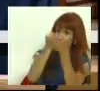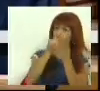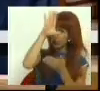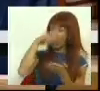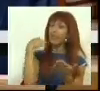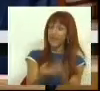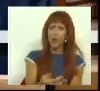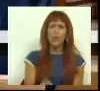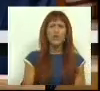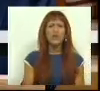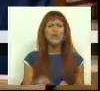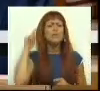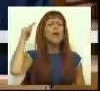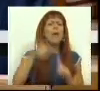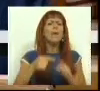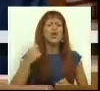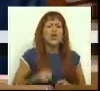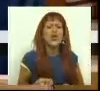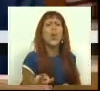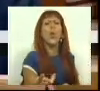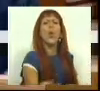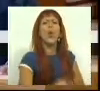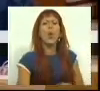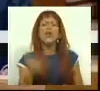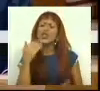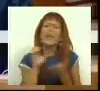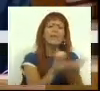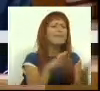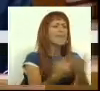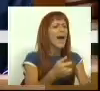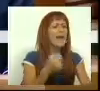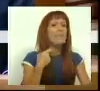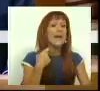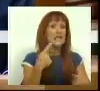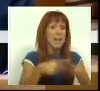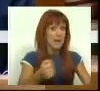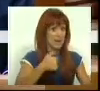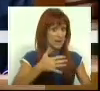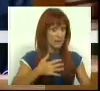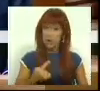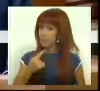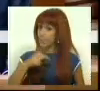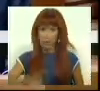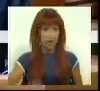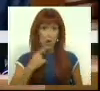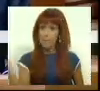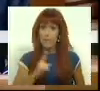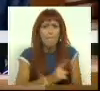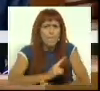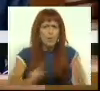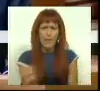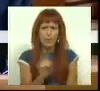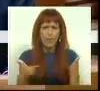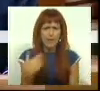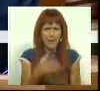Estado metas quantitativas de concessão de crédito às pequenas e médias empresas. O que os portugueses não entendem são os motivos que